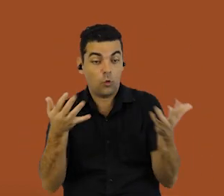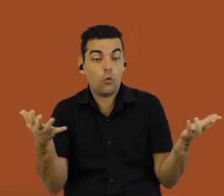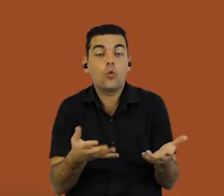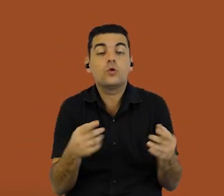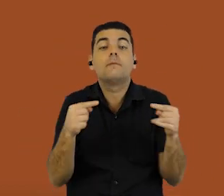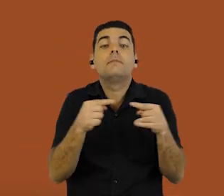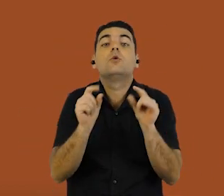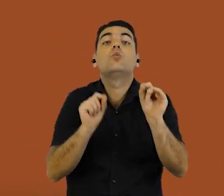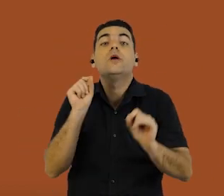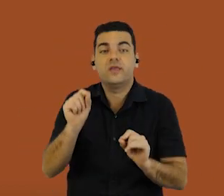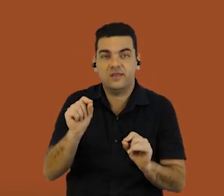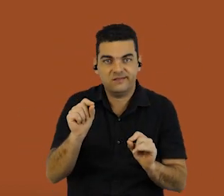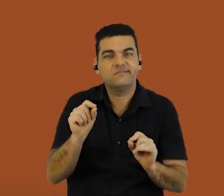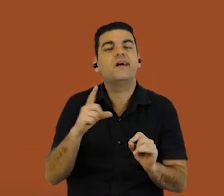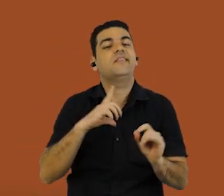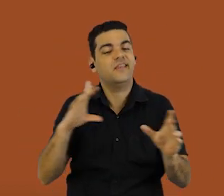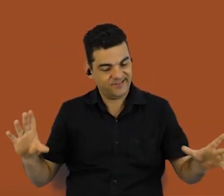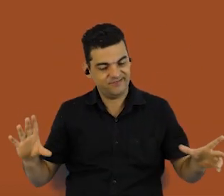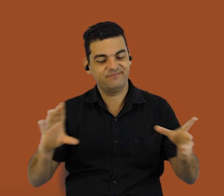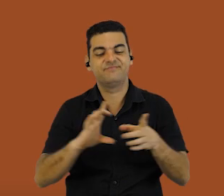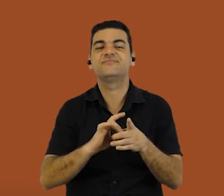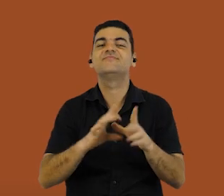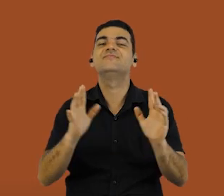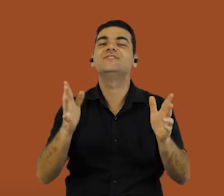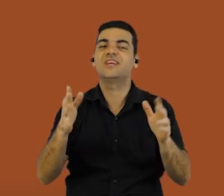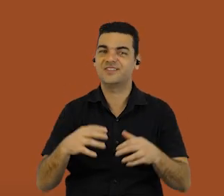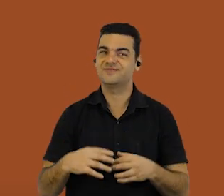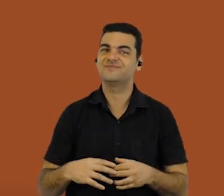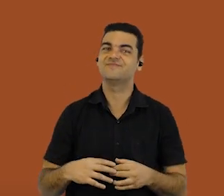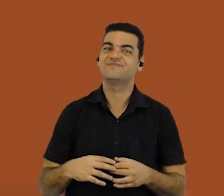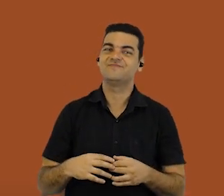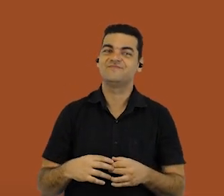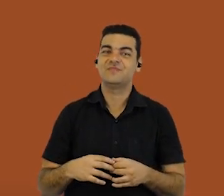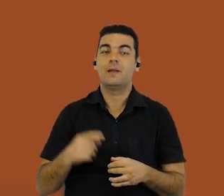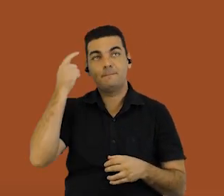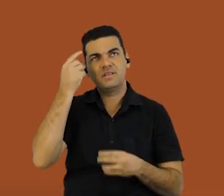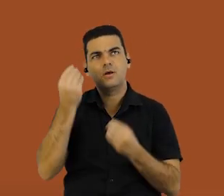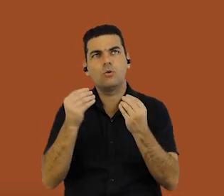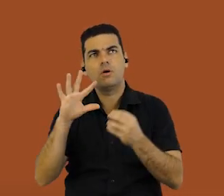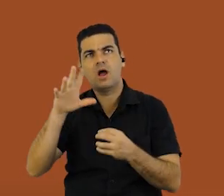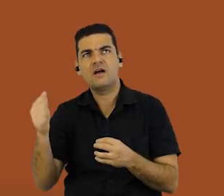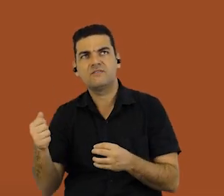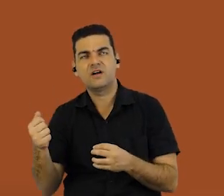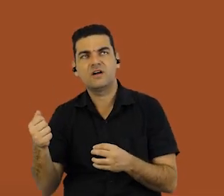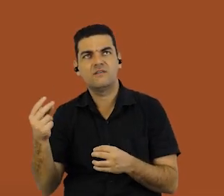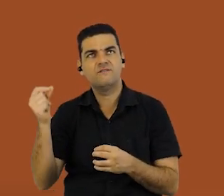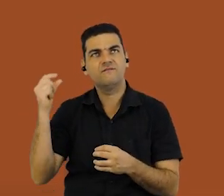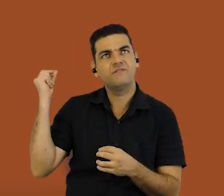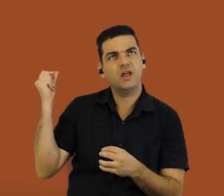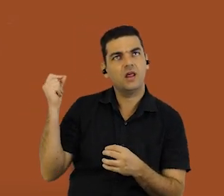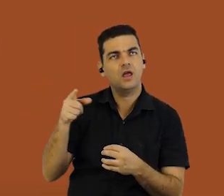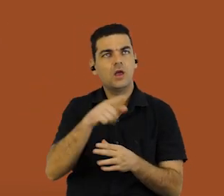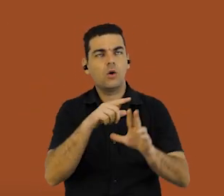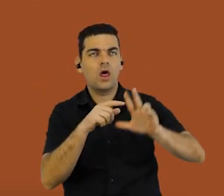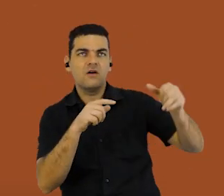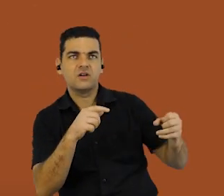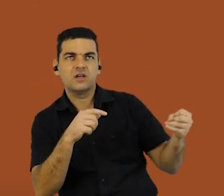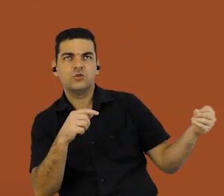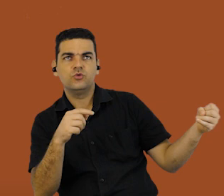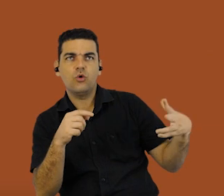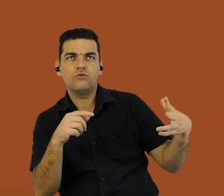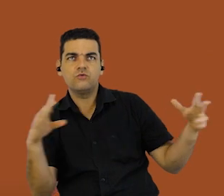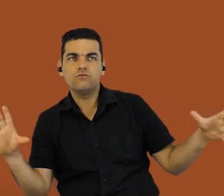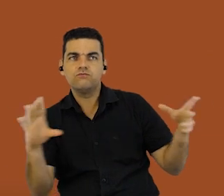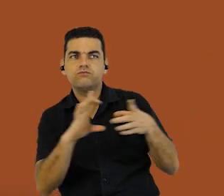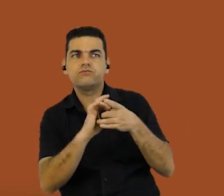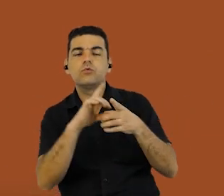uma história África selvagem, uma África que não condiz com o que o continente